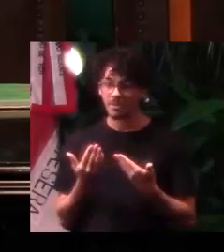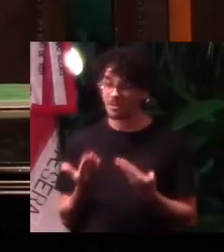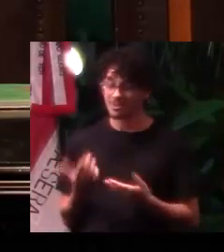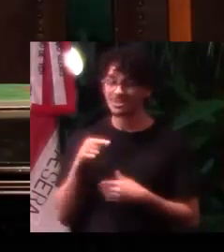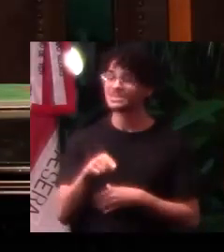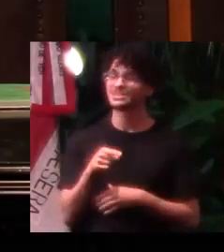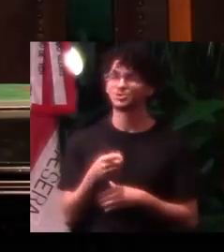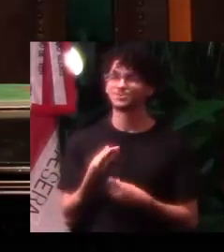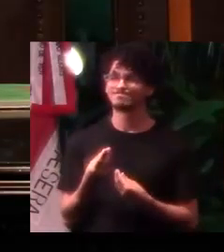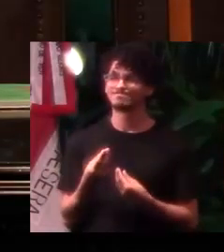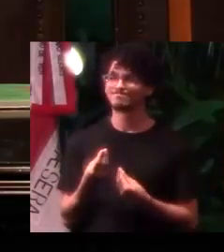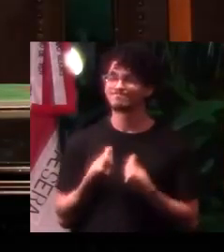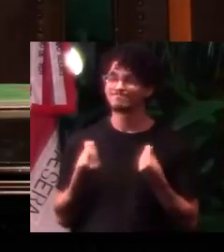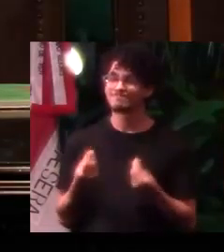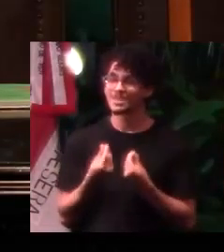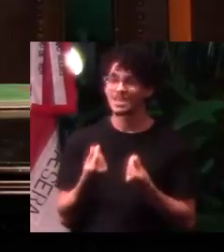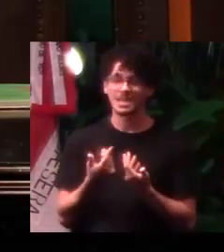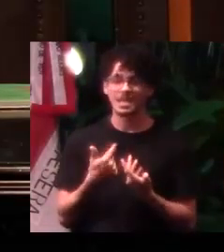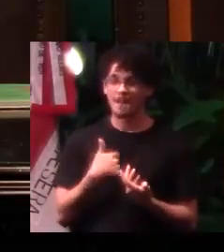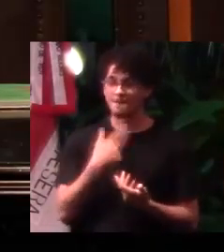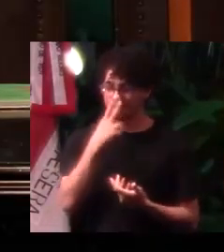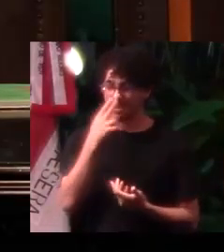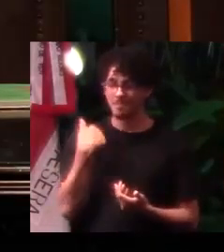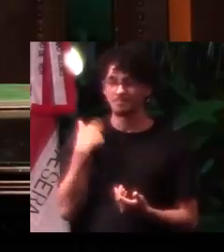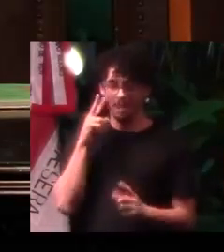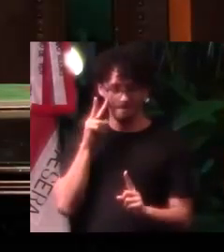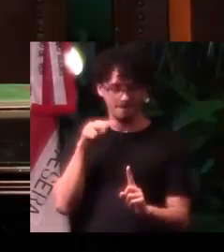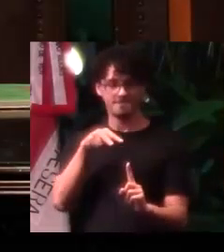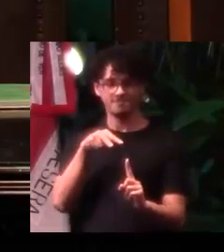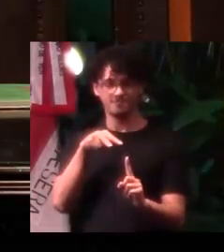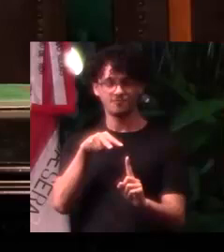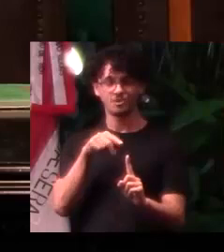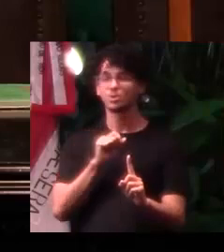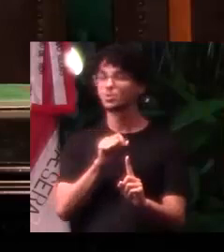E isso é algo que, a meu ver, realiza um pouco,